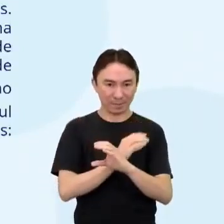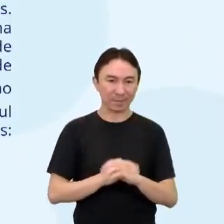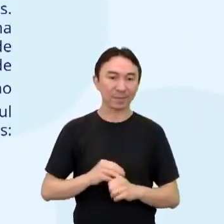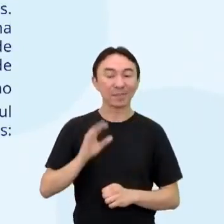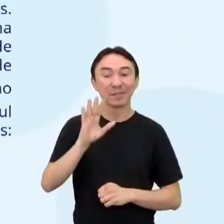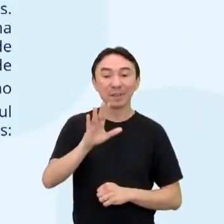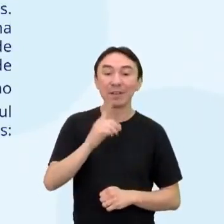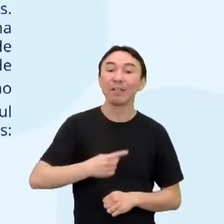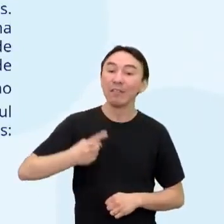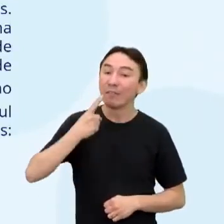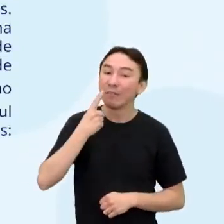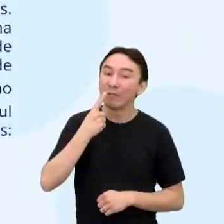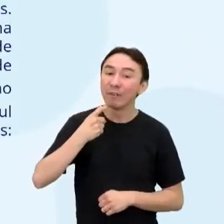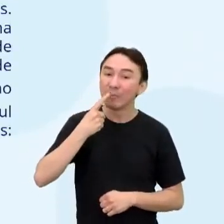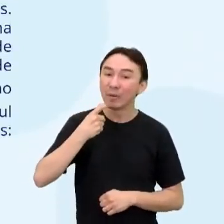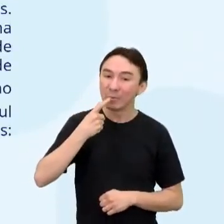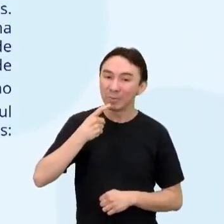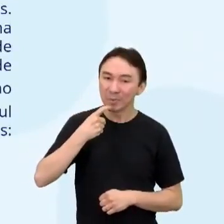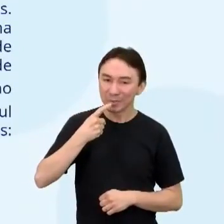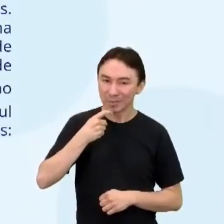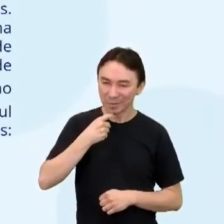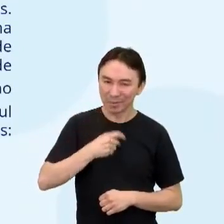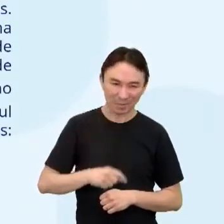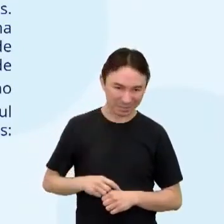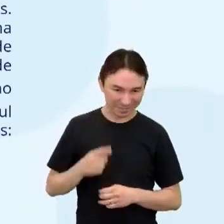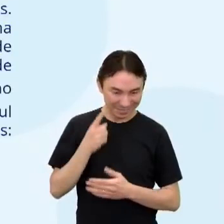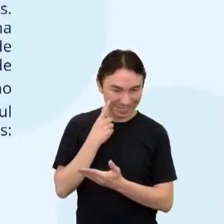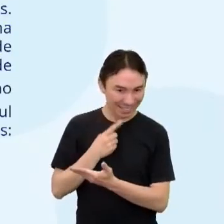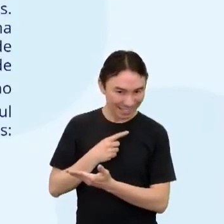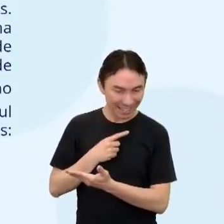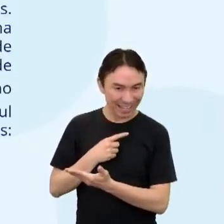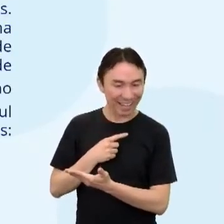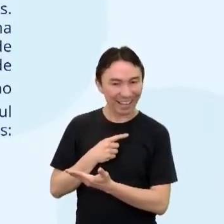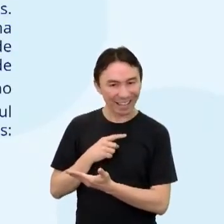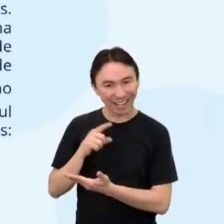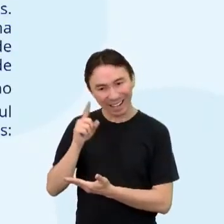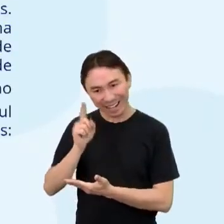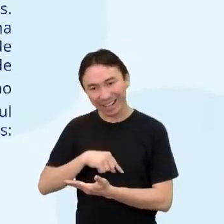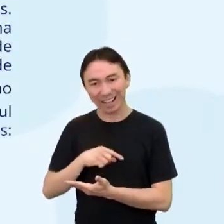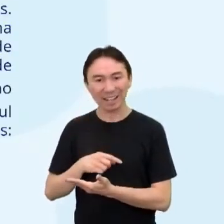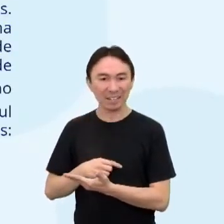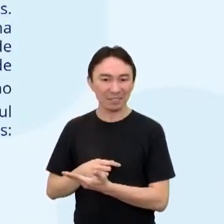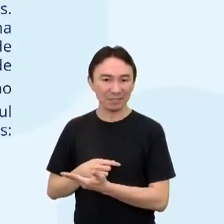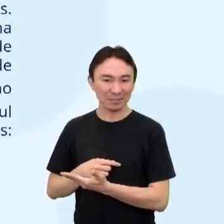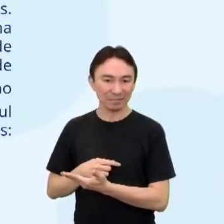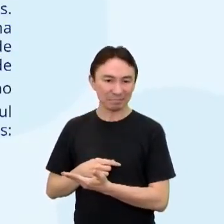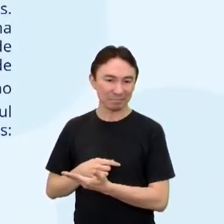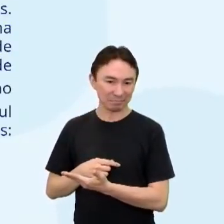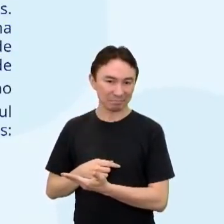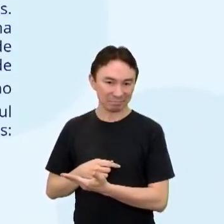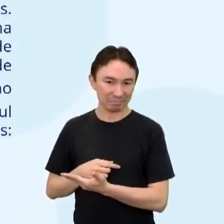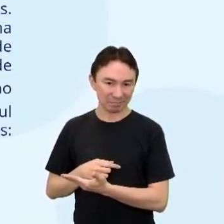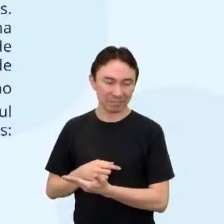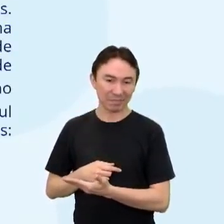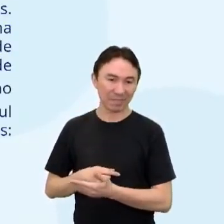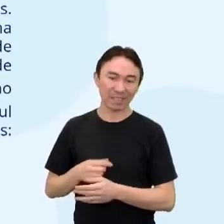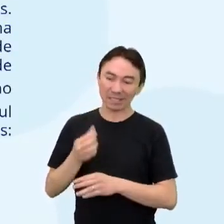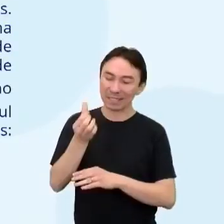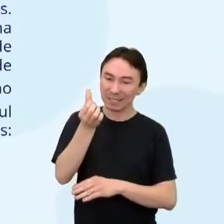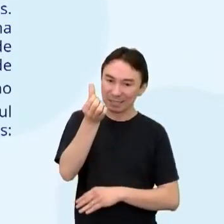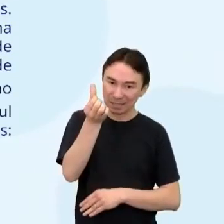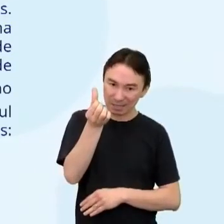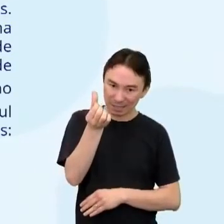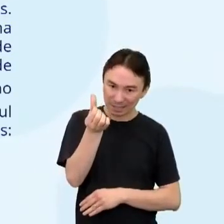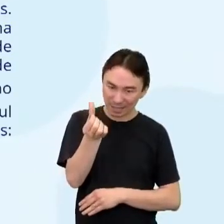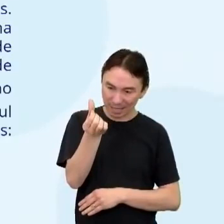de vermelho, na realidade perceba aí o que acontece. Vai ter um total, aí ó, no caso aí seria 6, tá